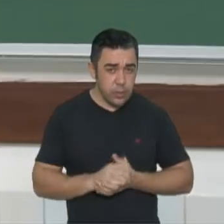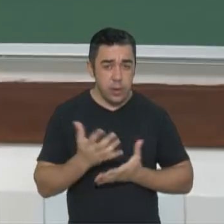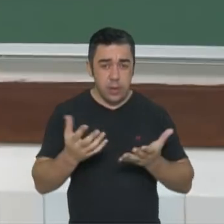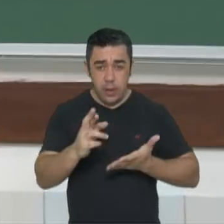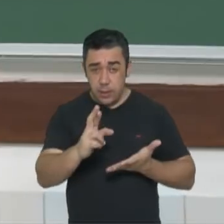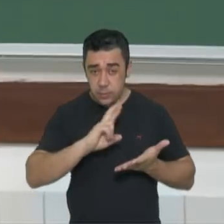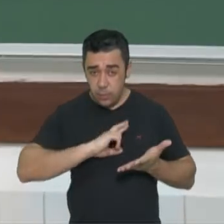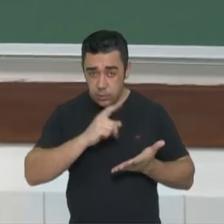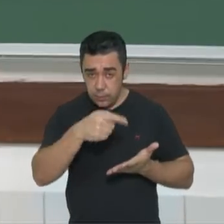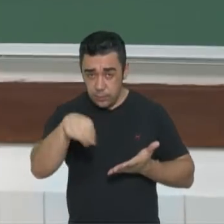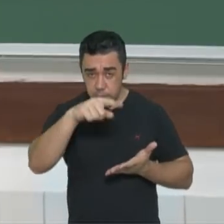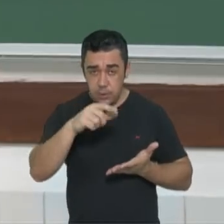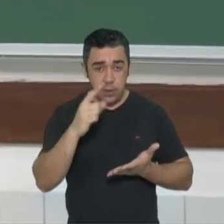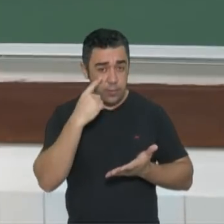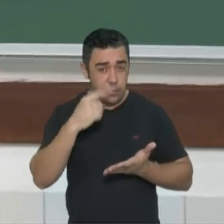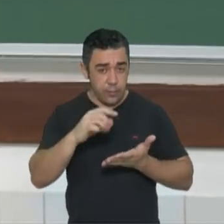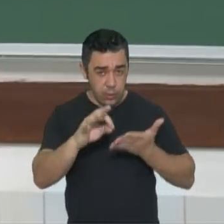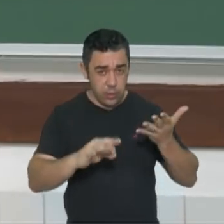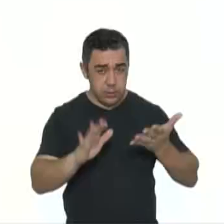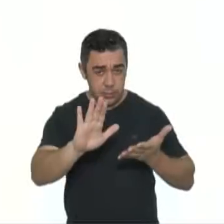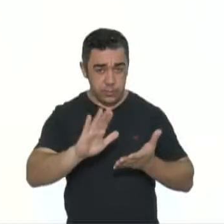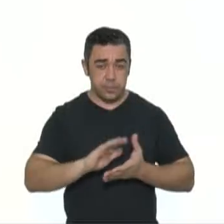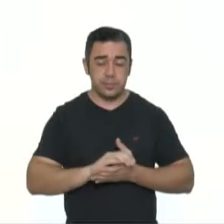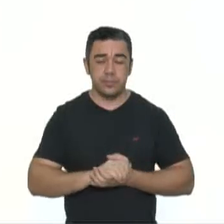me respondam e daqui a pouco a gente volta para corrigir.